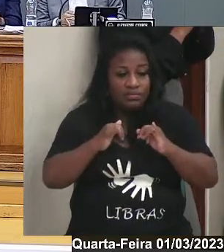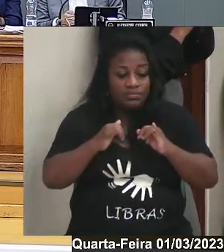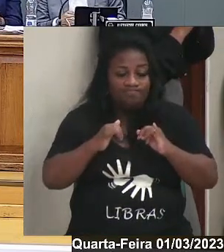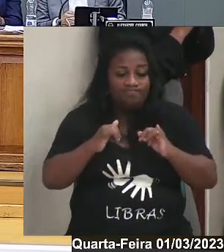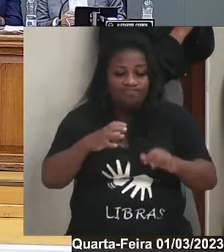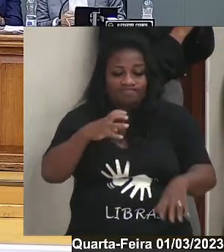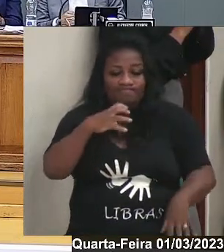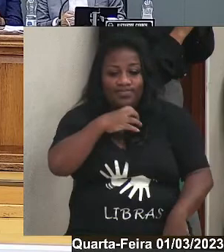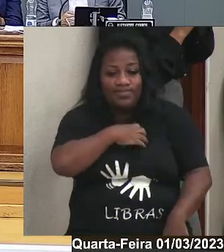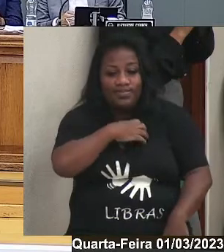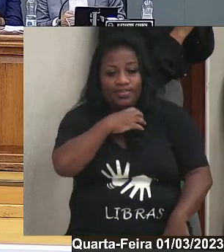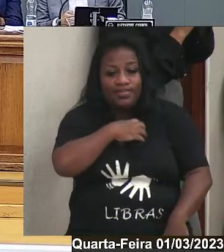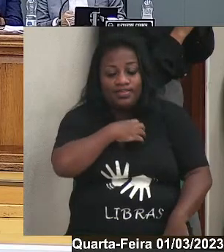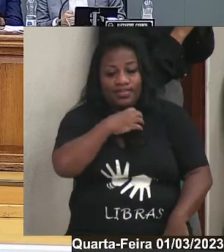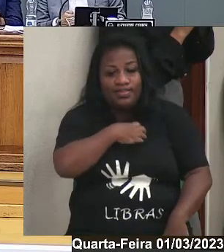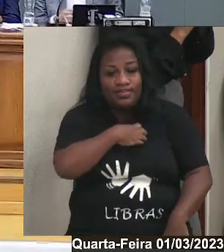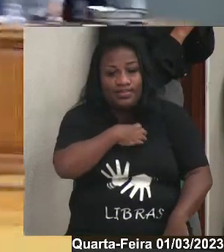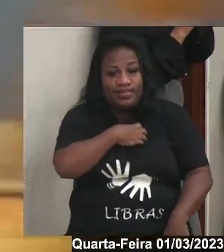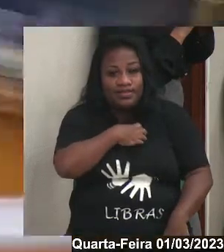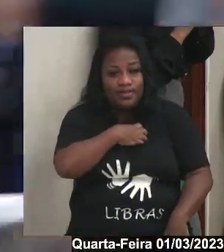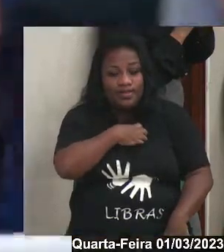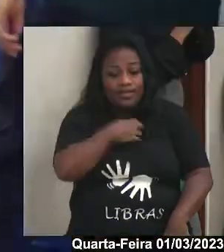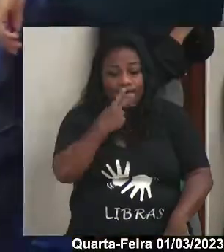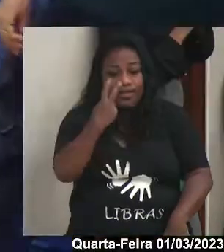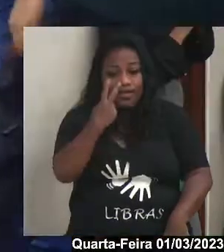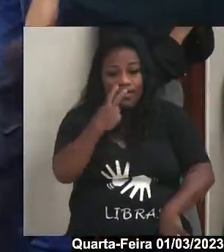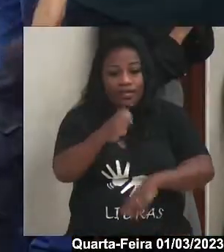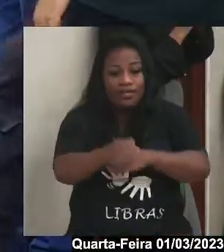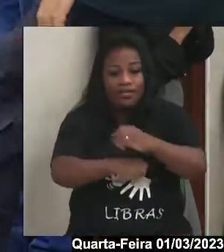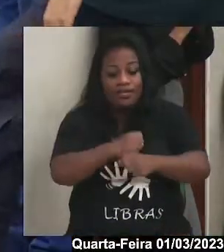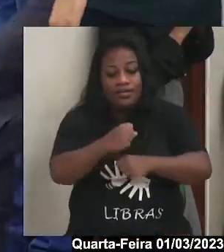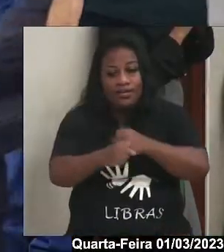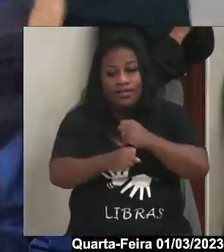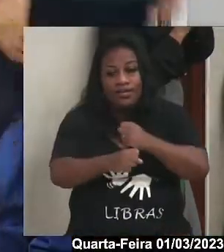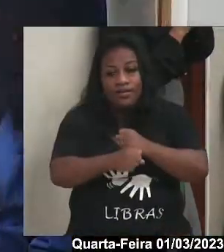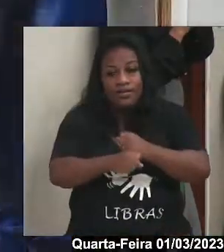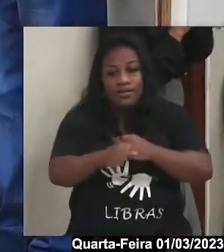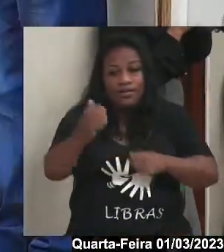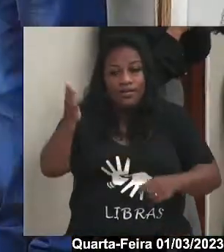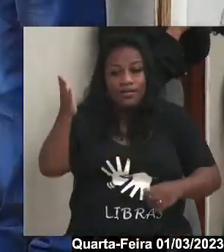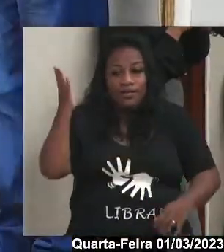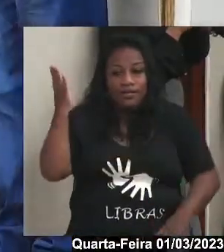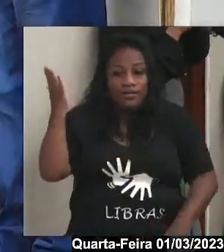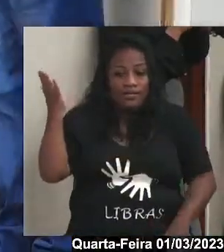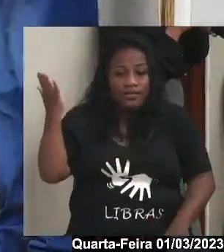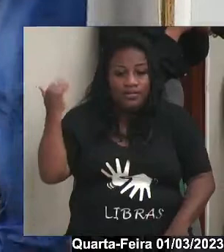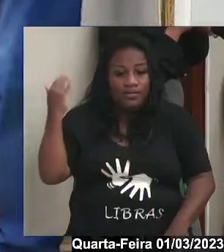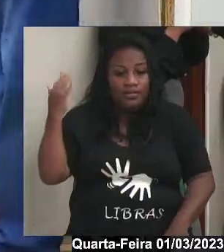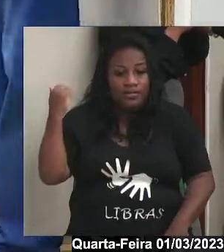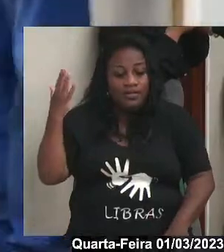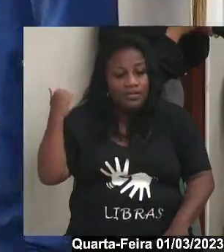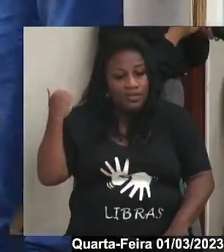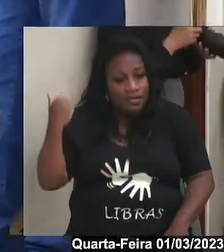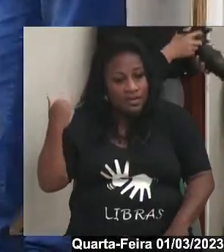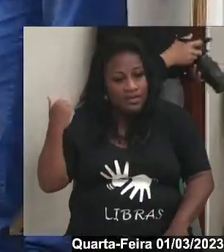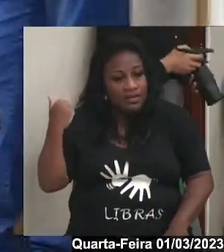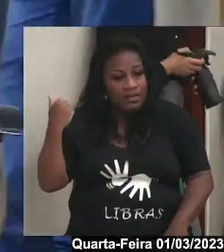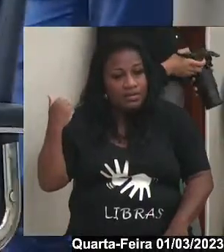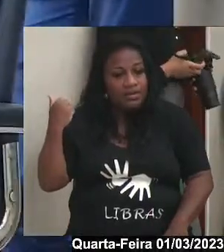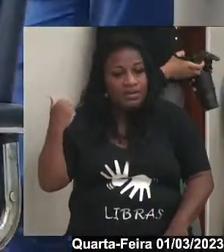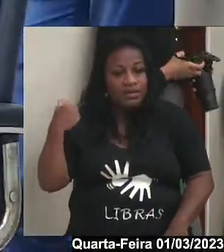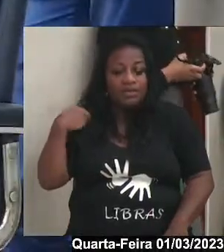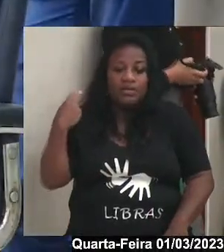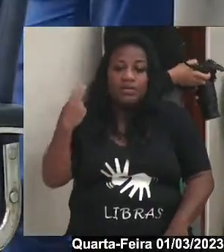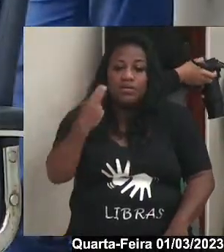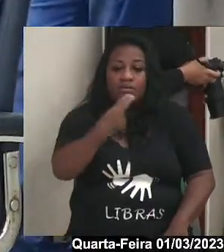que eu fiz uma fala há 2 anos atrás, no começo do mandato, de que quando a gente não entrega para a